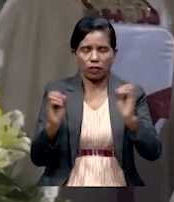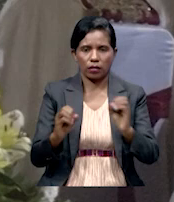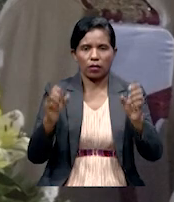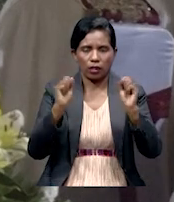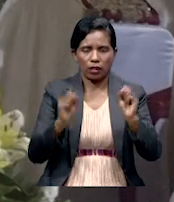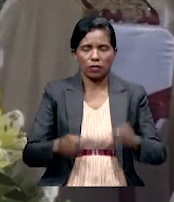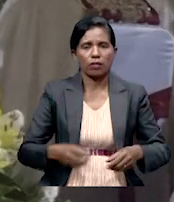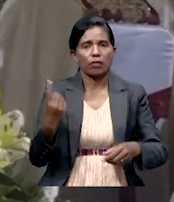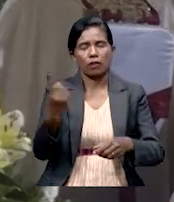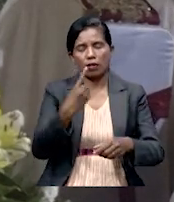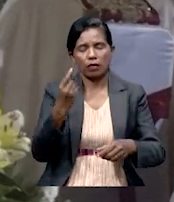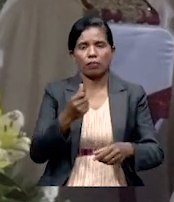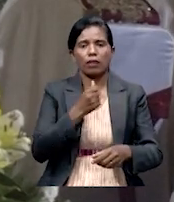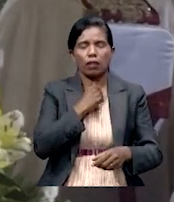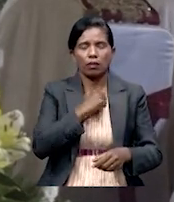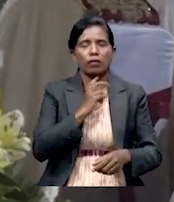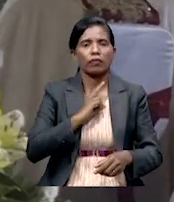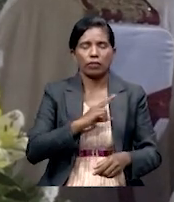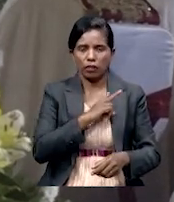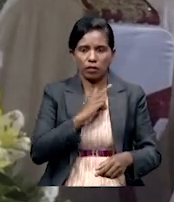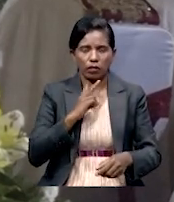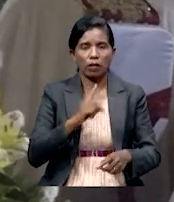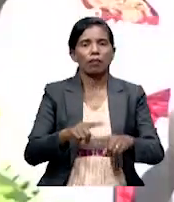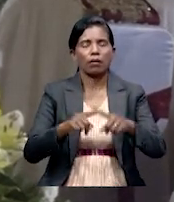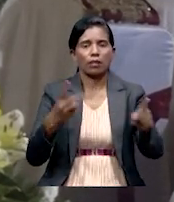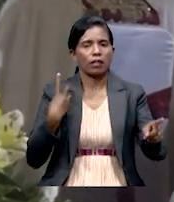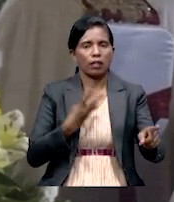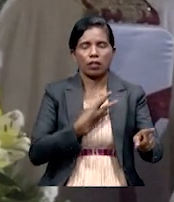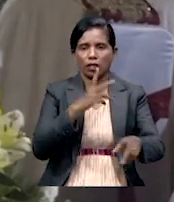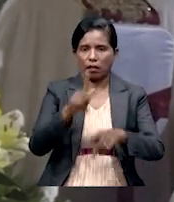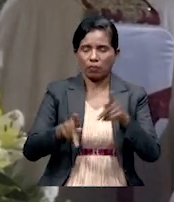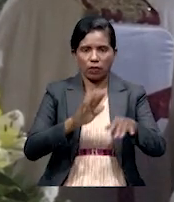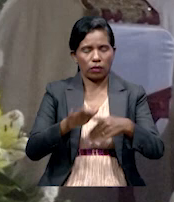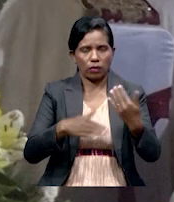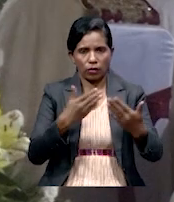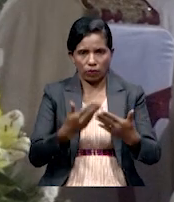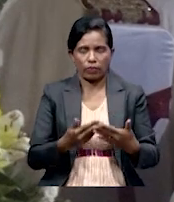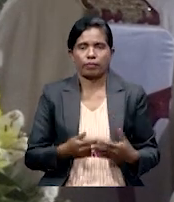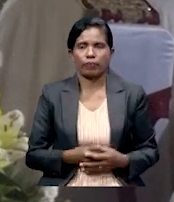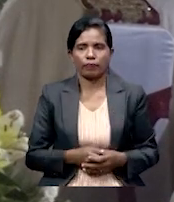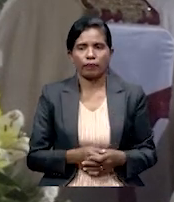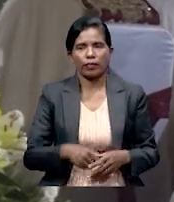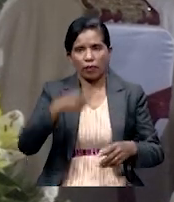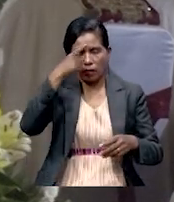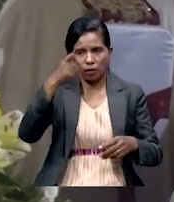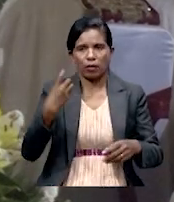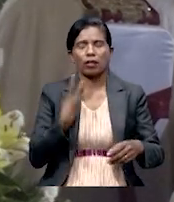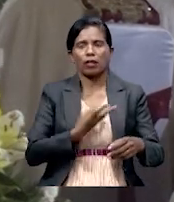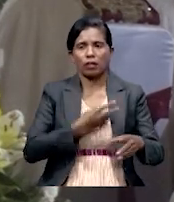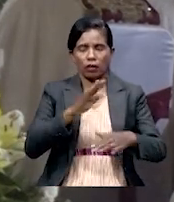Dom Virgílio, mebe ba ita sarani hot-hotu no ita ideida. Tambane ita